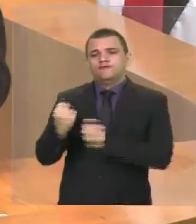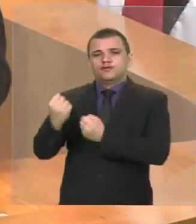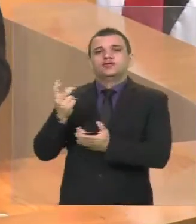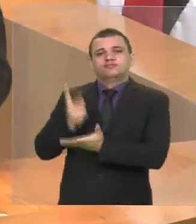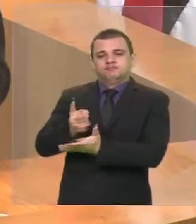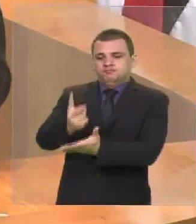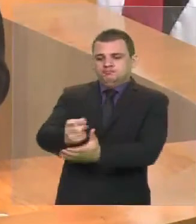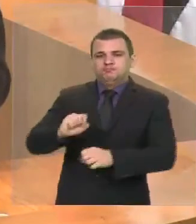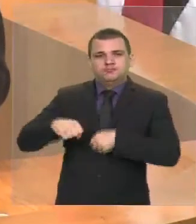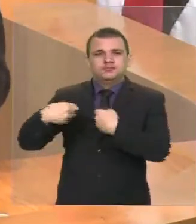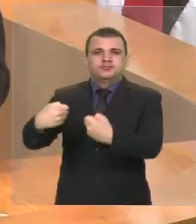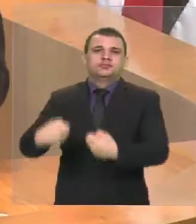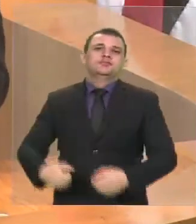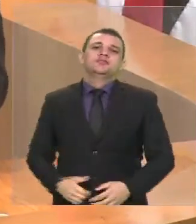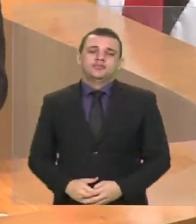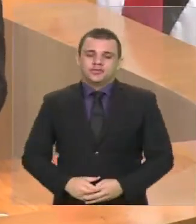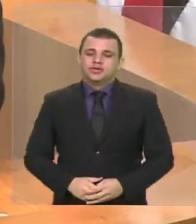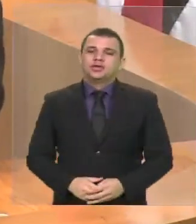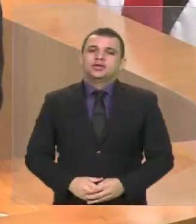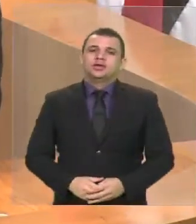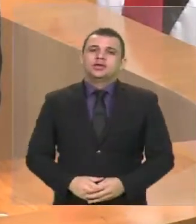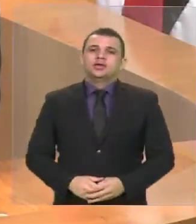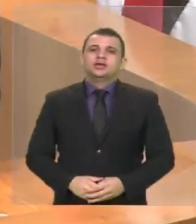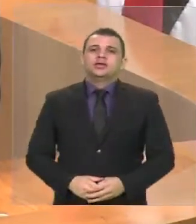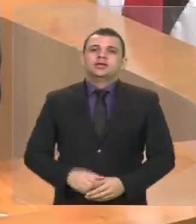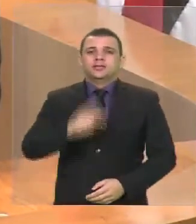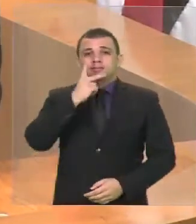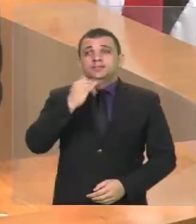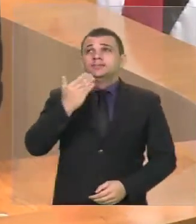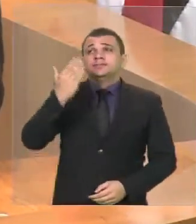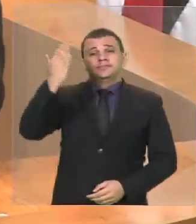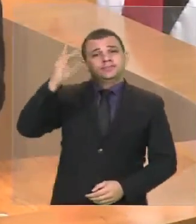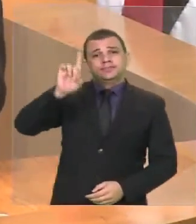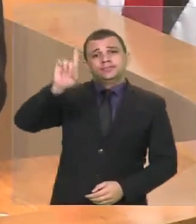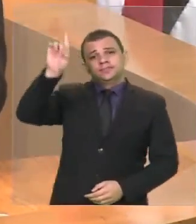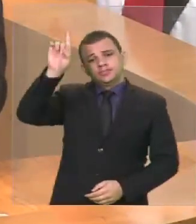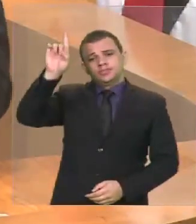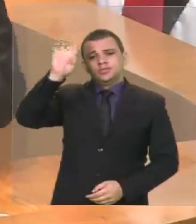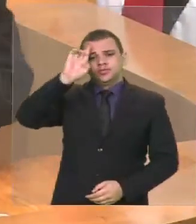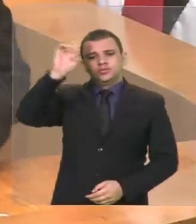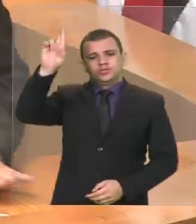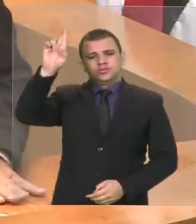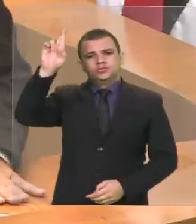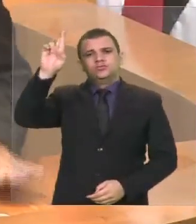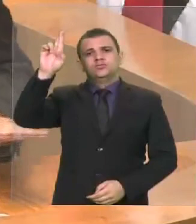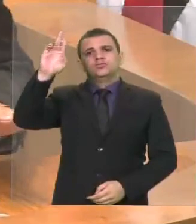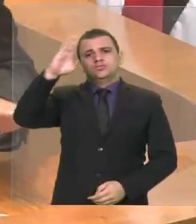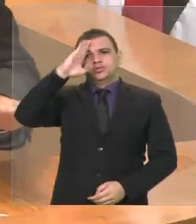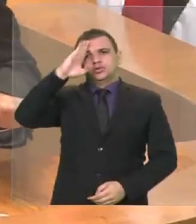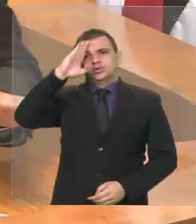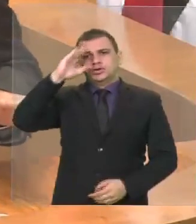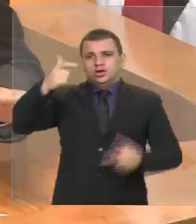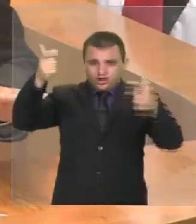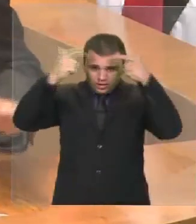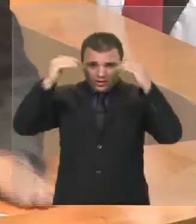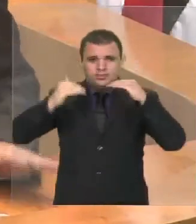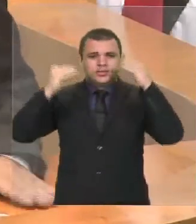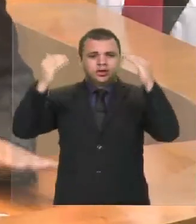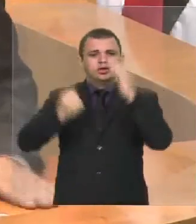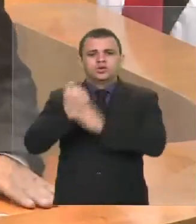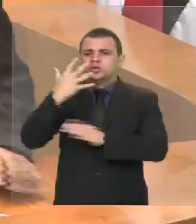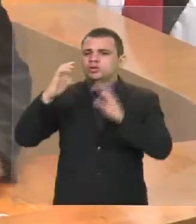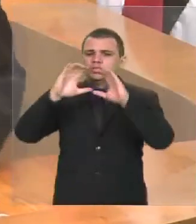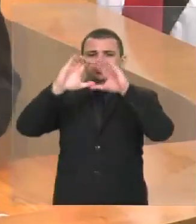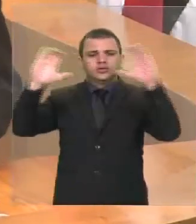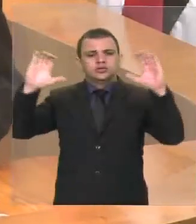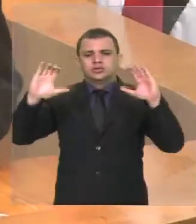Senhor dos Exércitos, Rei dos Reis, Criador do céu e da terra, o meu muito obrigado. Povo de